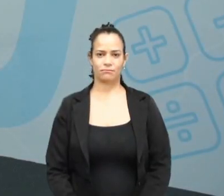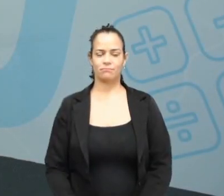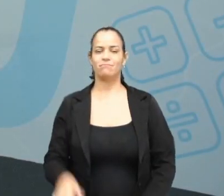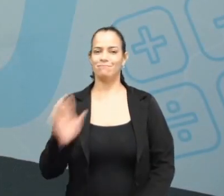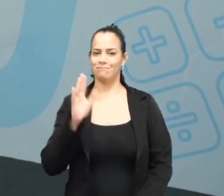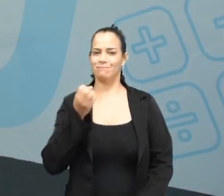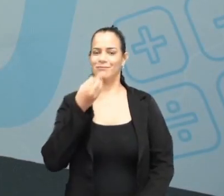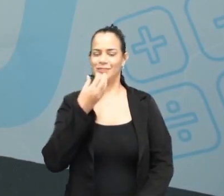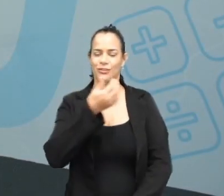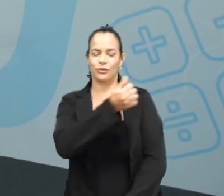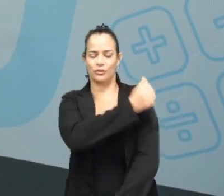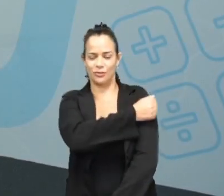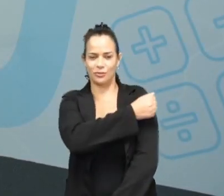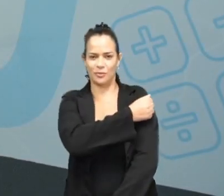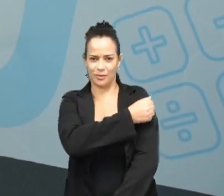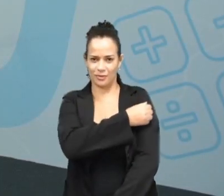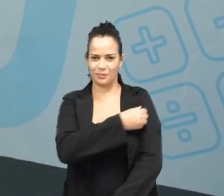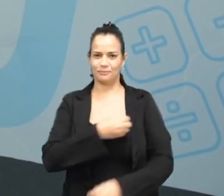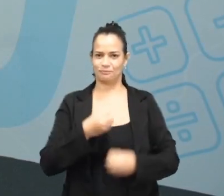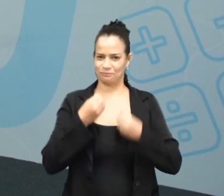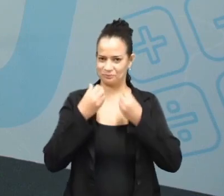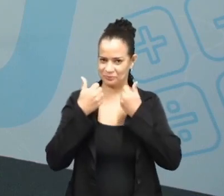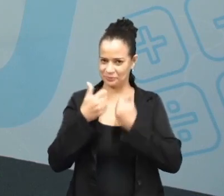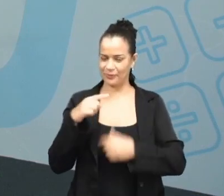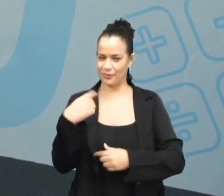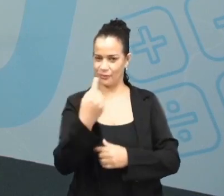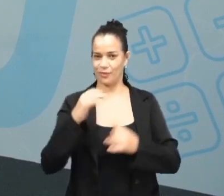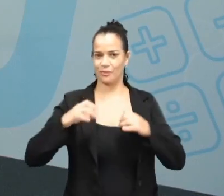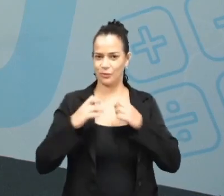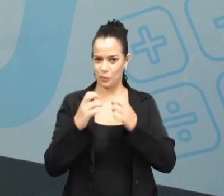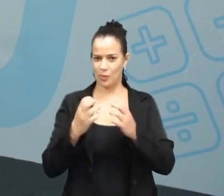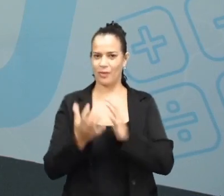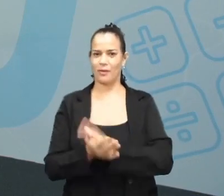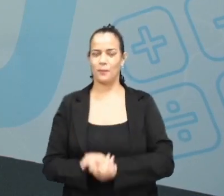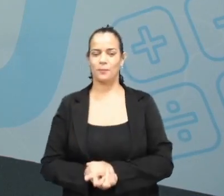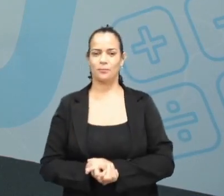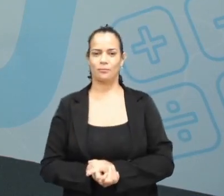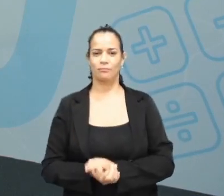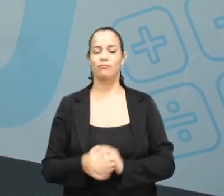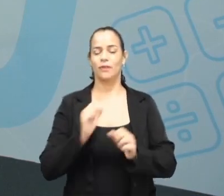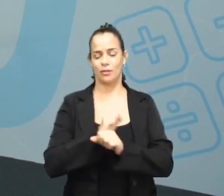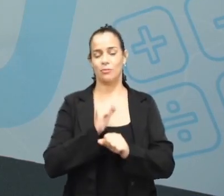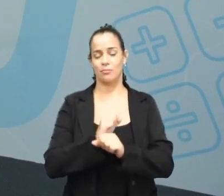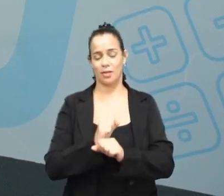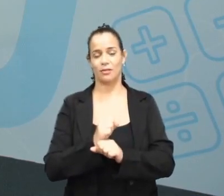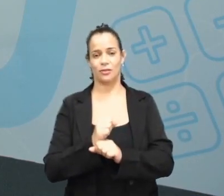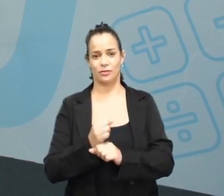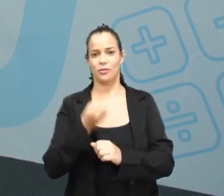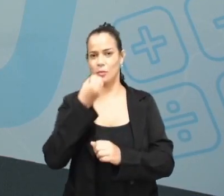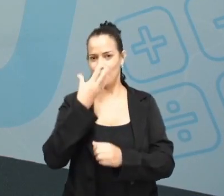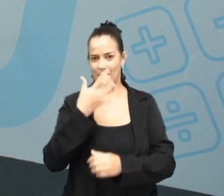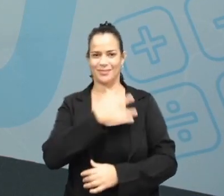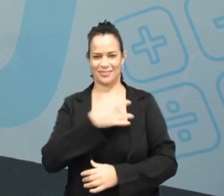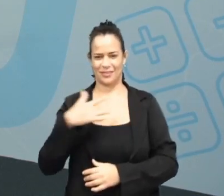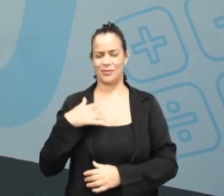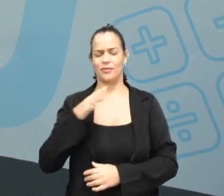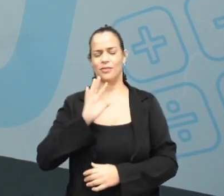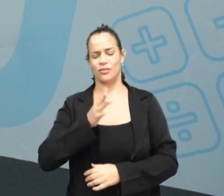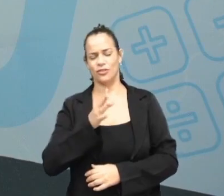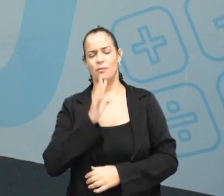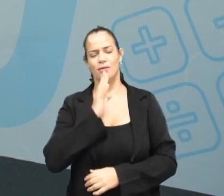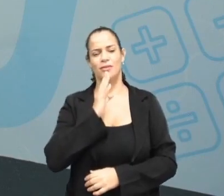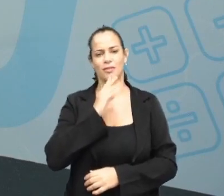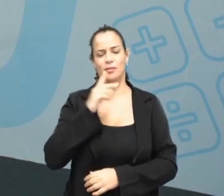Olá, estudantes de Jaboatão, tudo bem com vocês? Espero que todo mundo esteja muito bem. Pois é, vocês já me conhecem, né? Eu